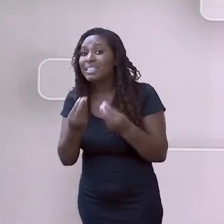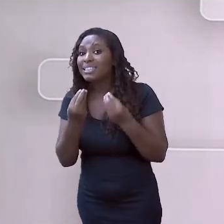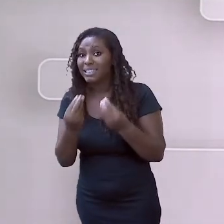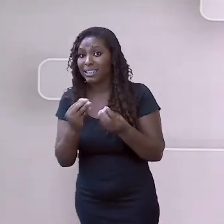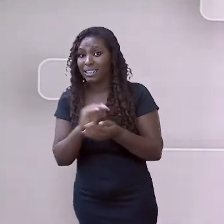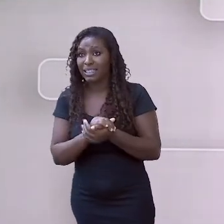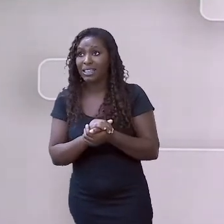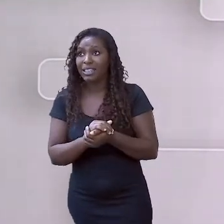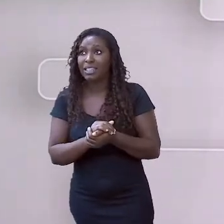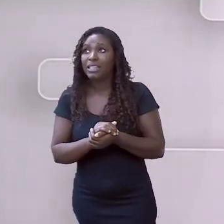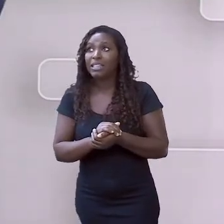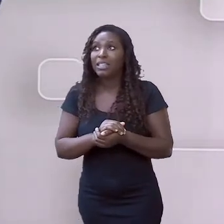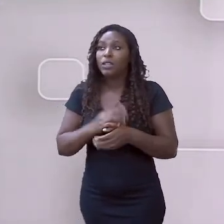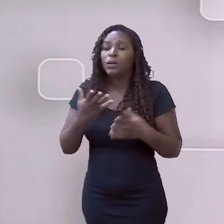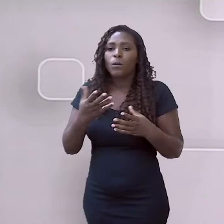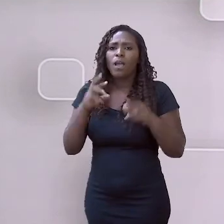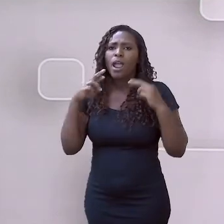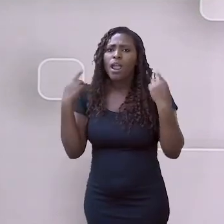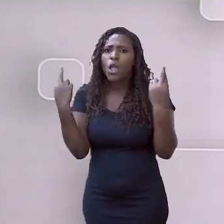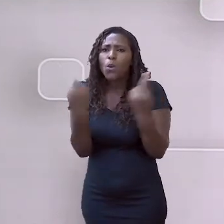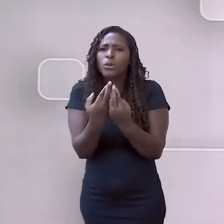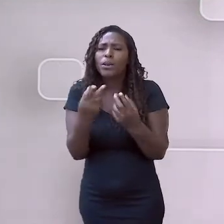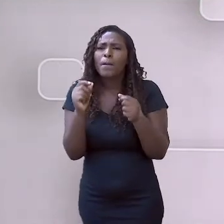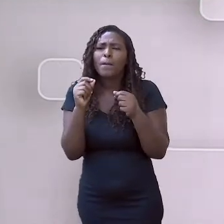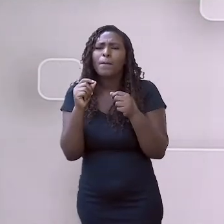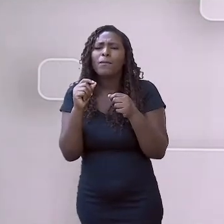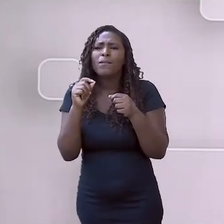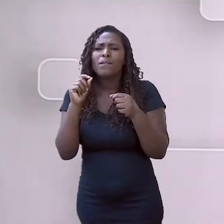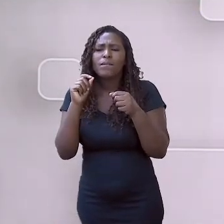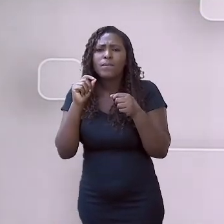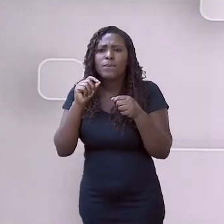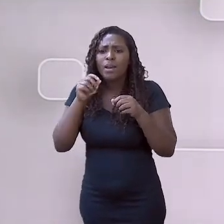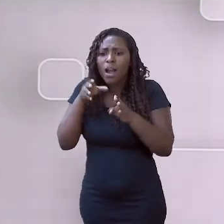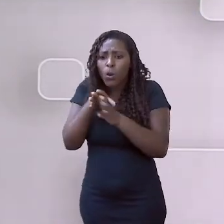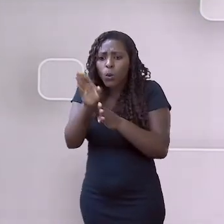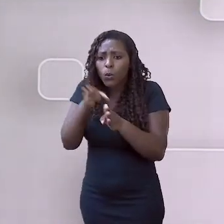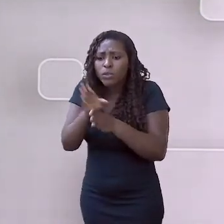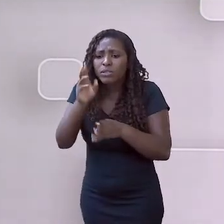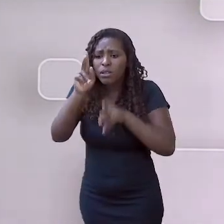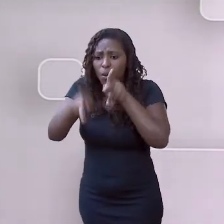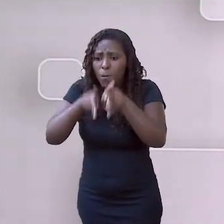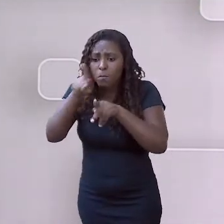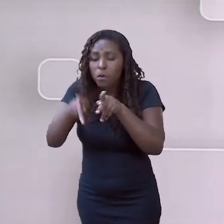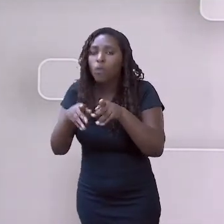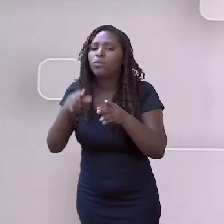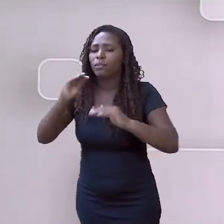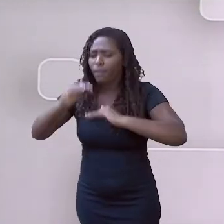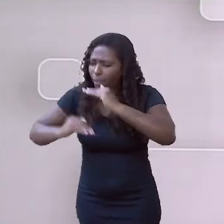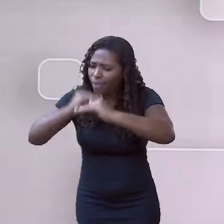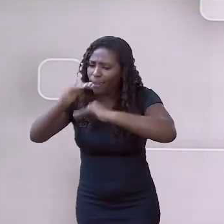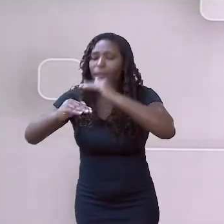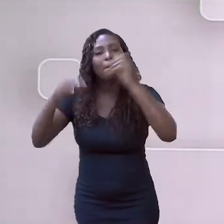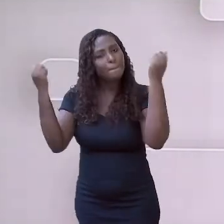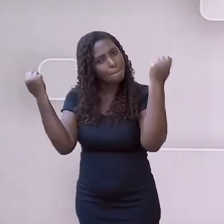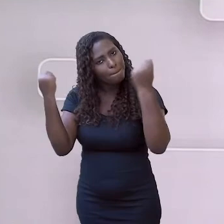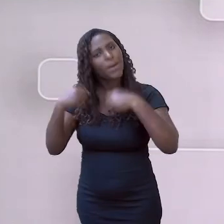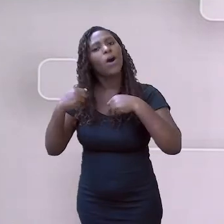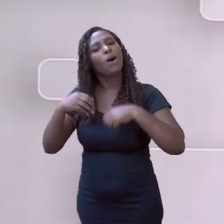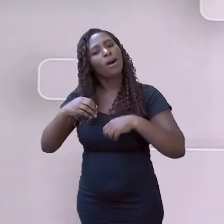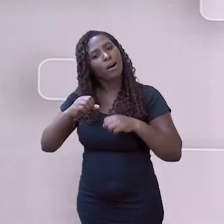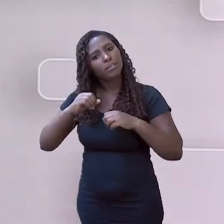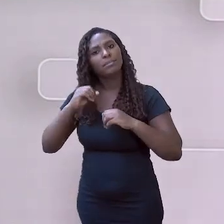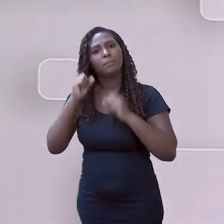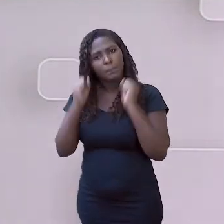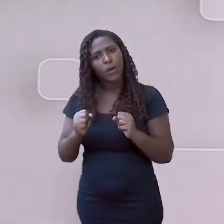sociedades continuem crescendo, mas não sejam tão devastadoras.